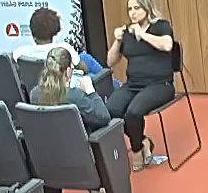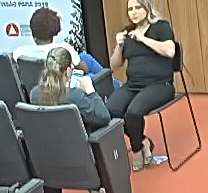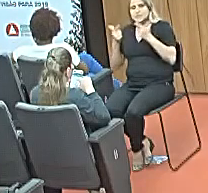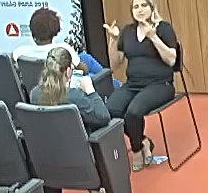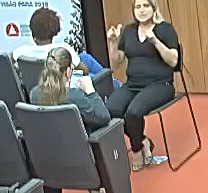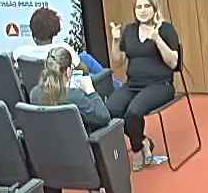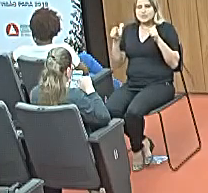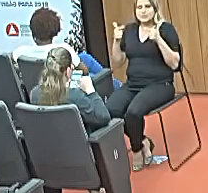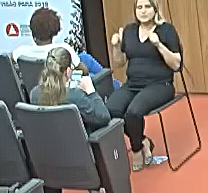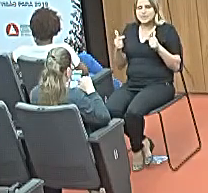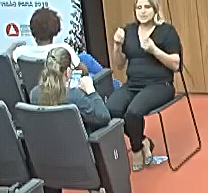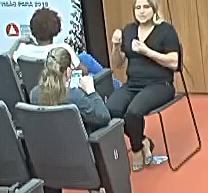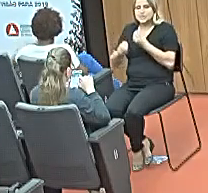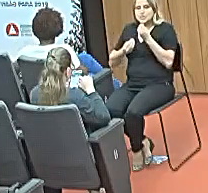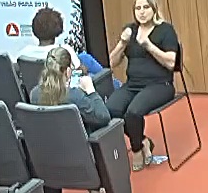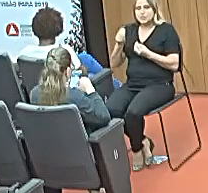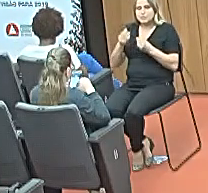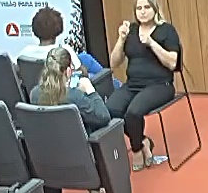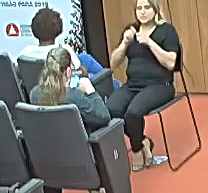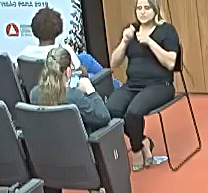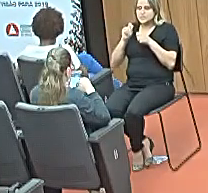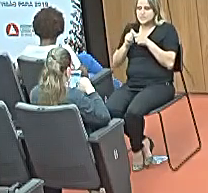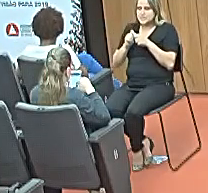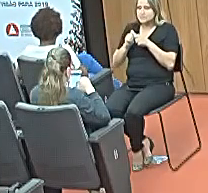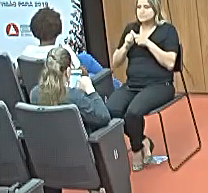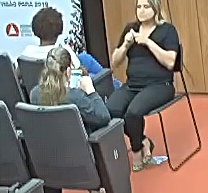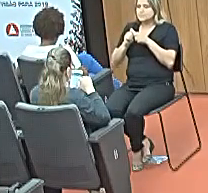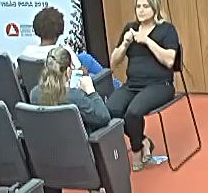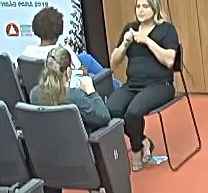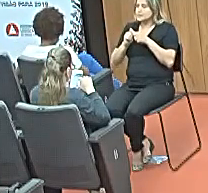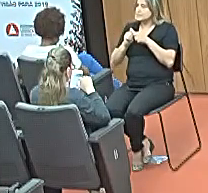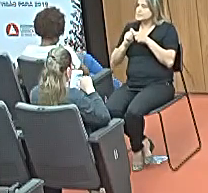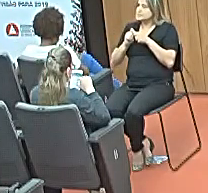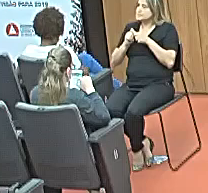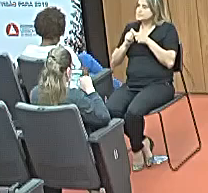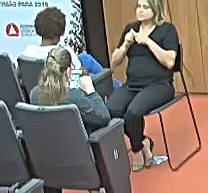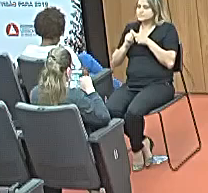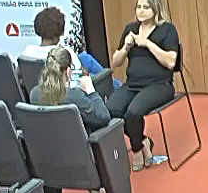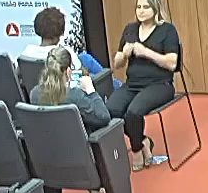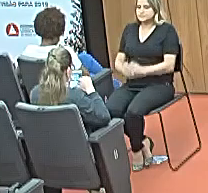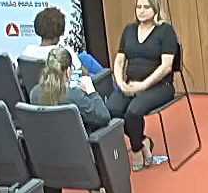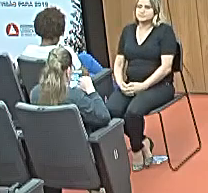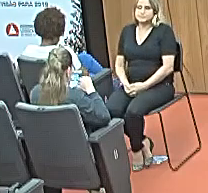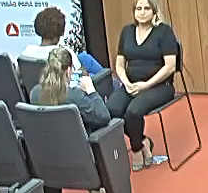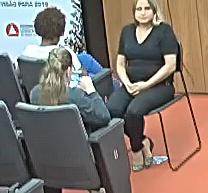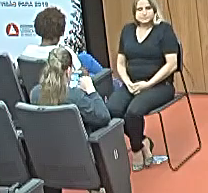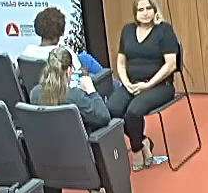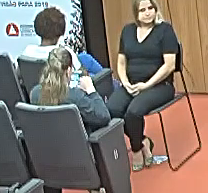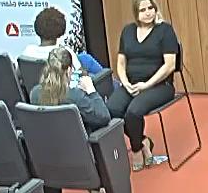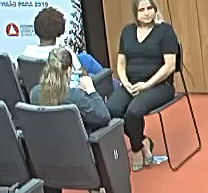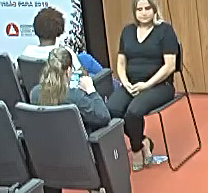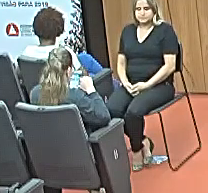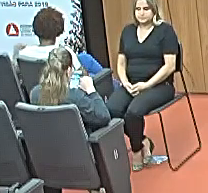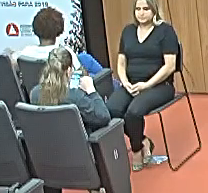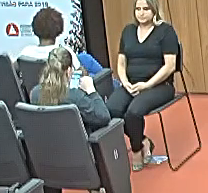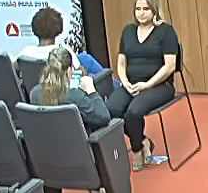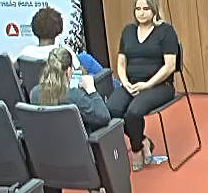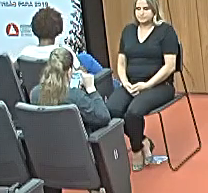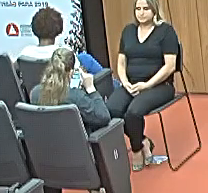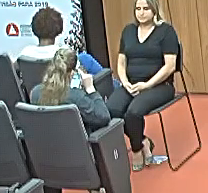realmente o atendimento a essas pessoas que vão procurar essa unidade implantar banca examinadora